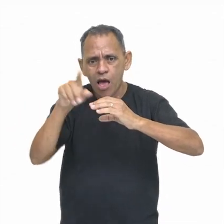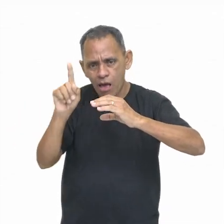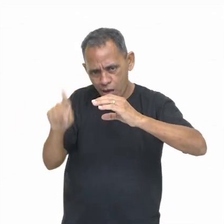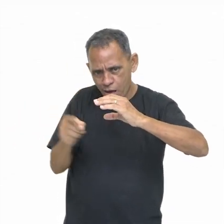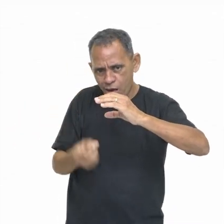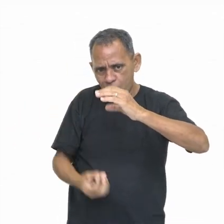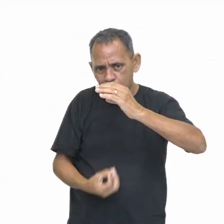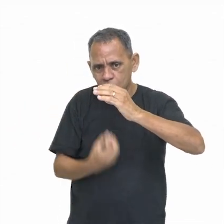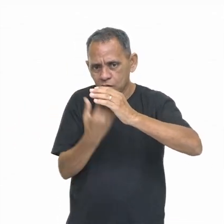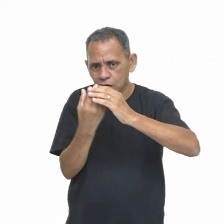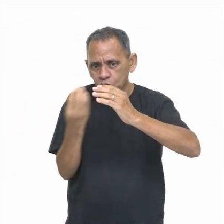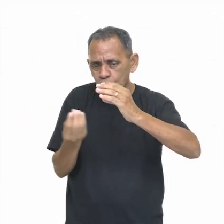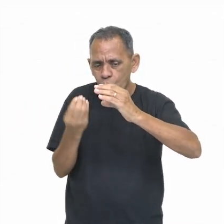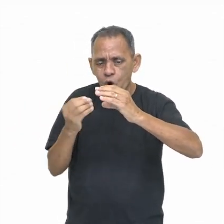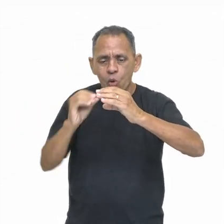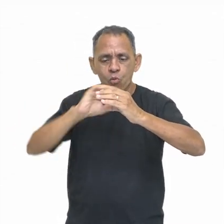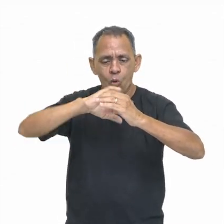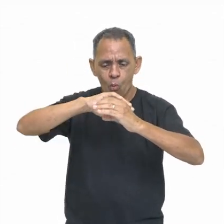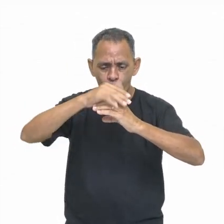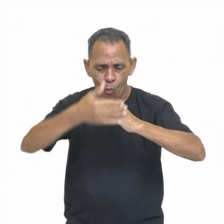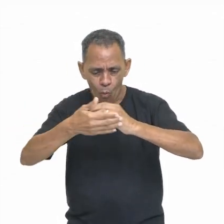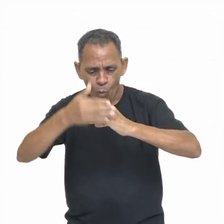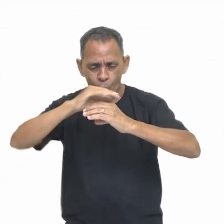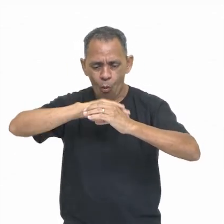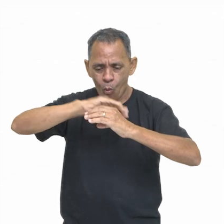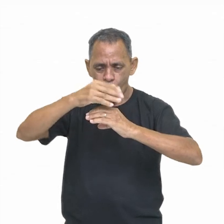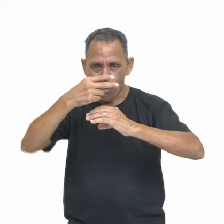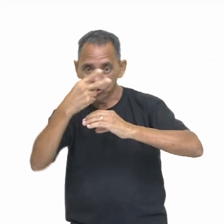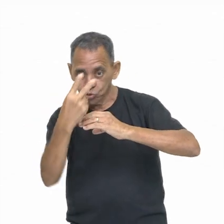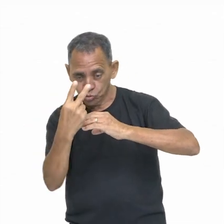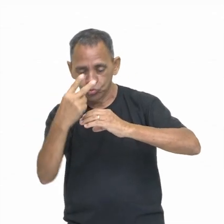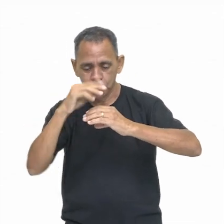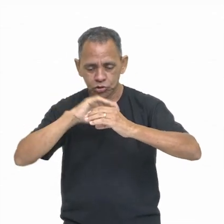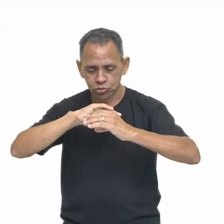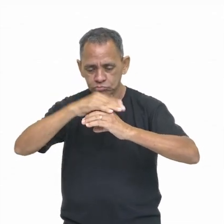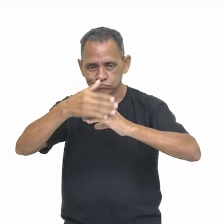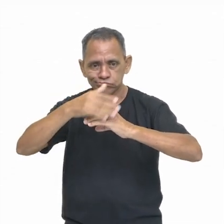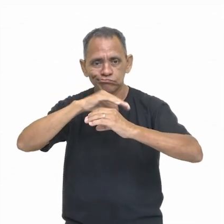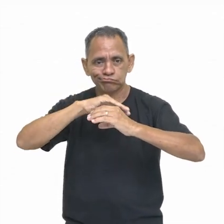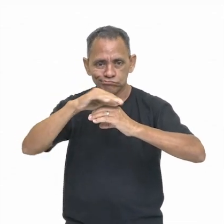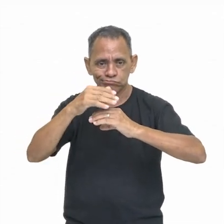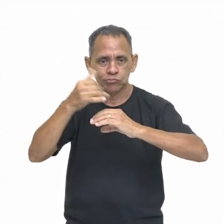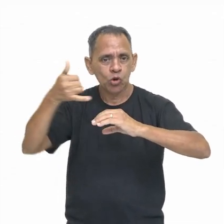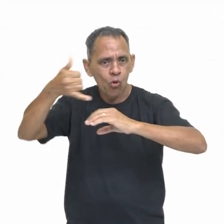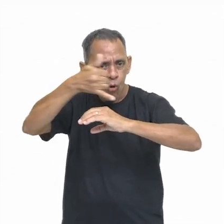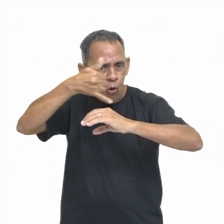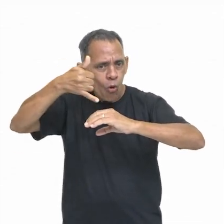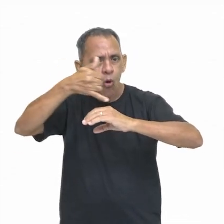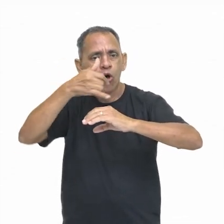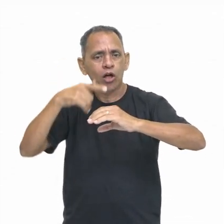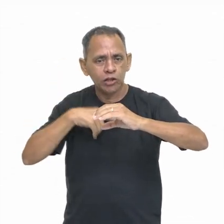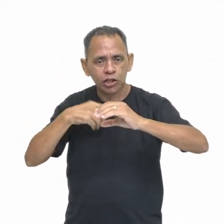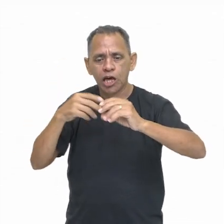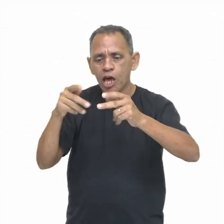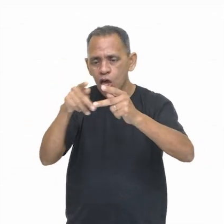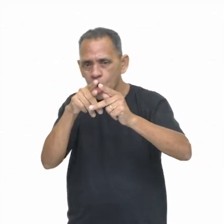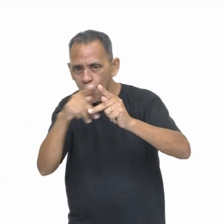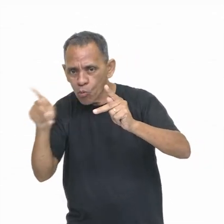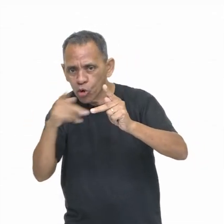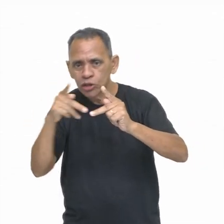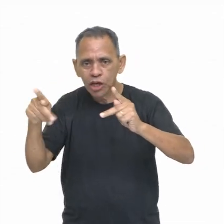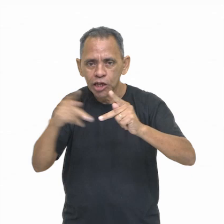formada por uma bicamada lipídica, na qual estão inseridas proteínas. E